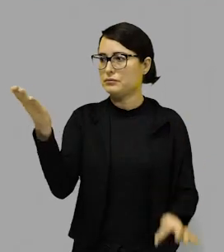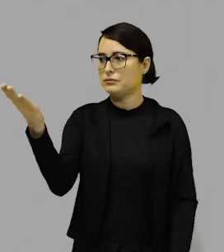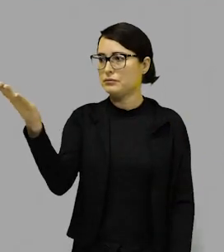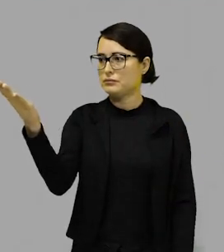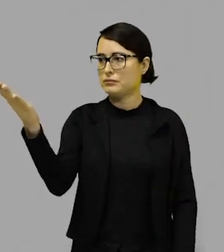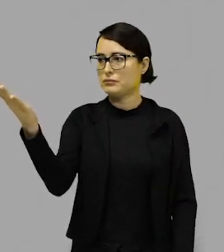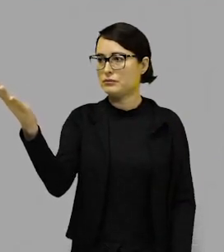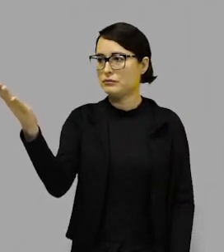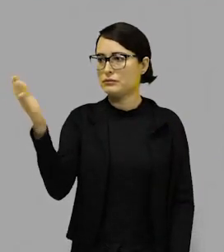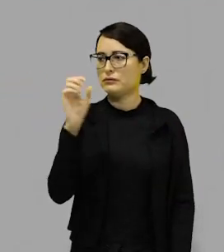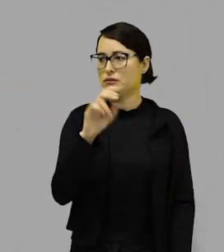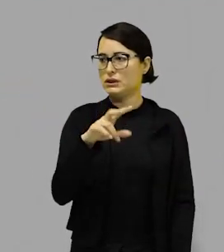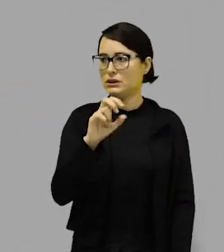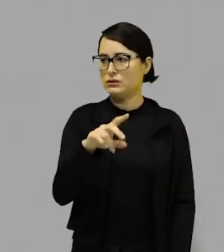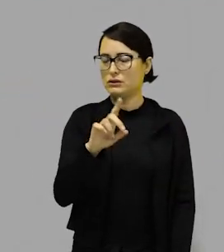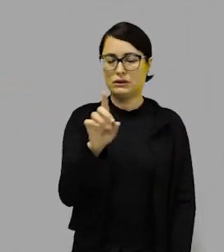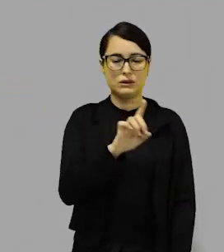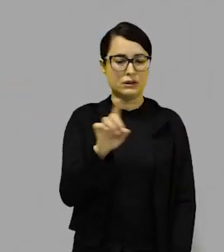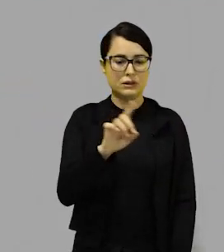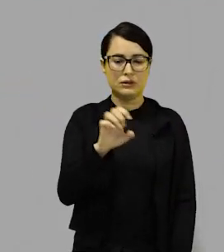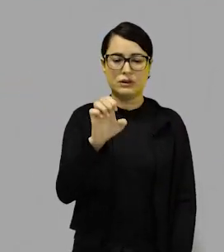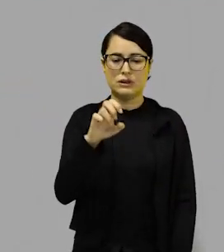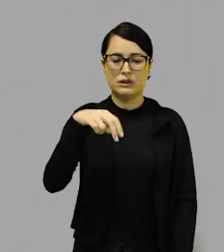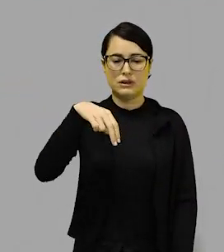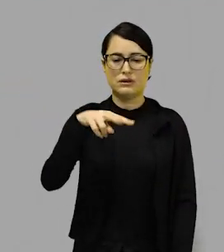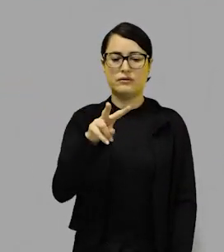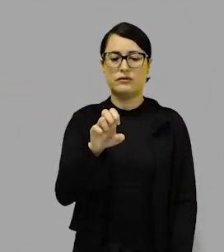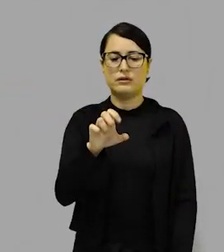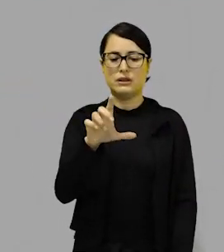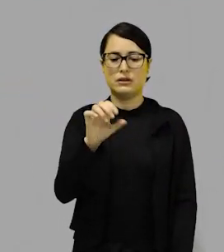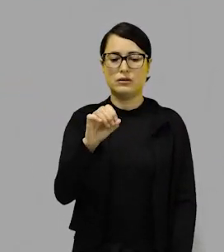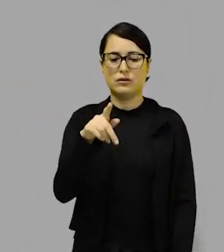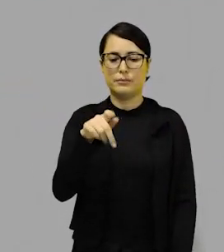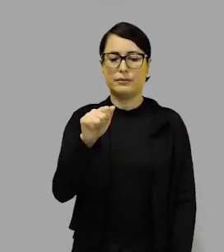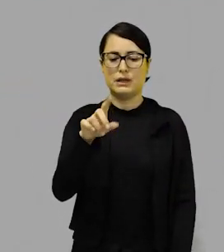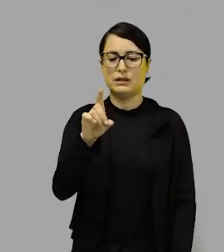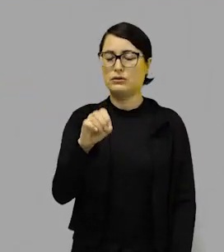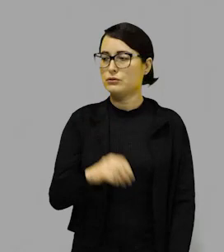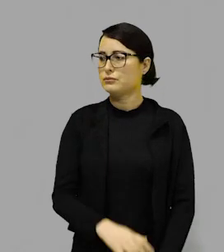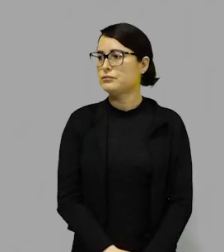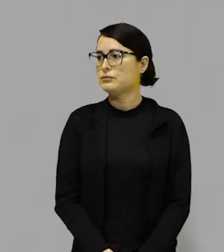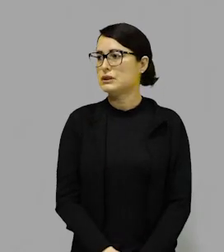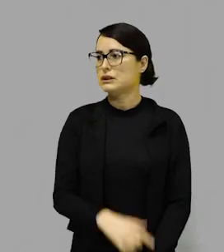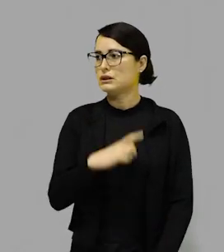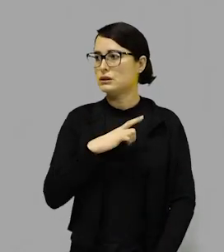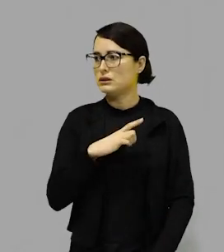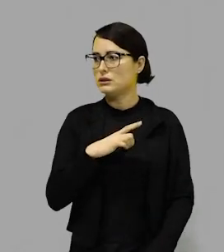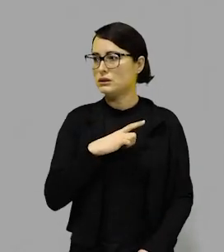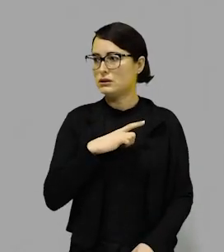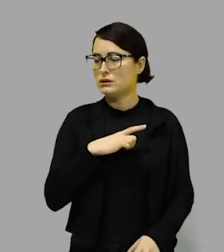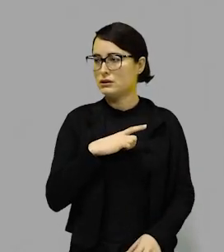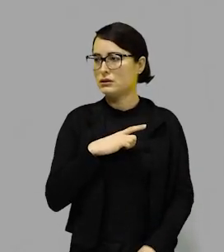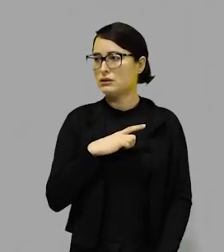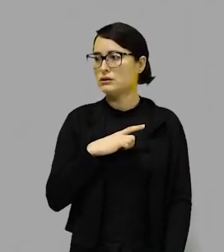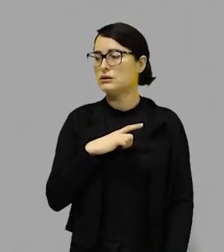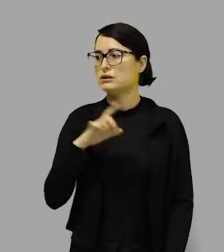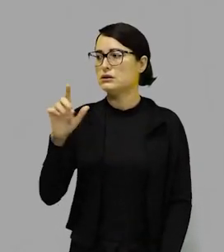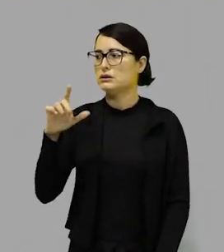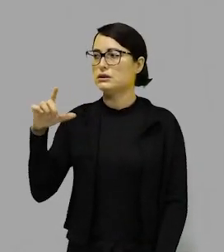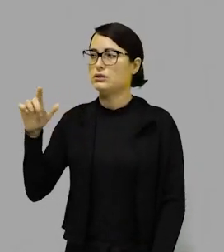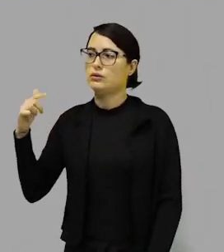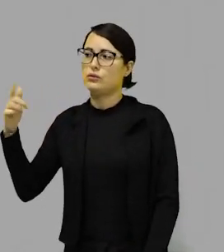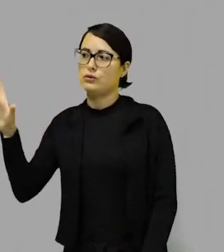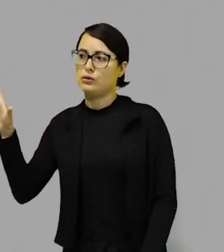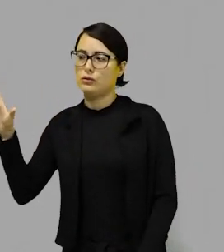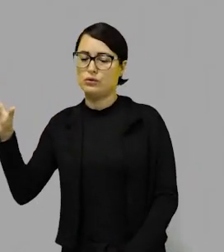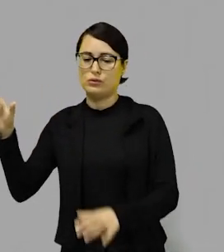não envelopado. Só que existem vírus que, além de ter essa estrutura do núcleo capsídeo, ele vai